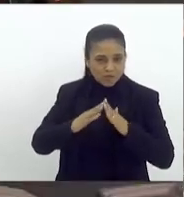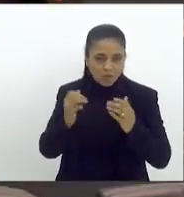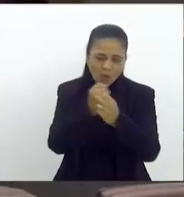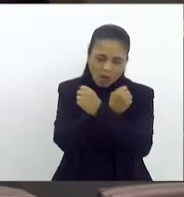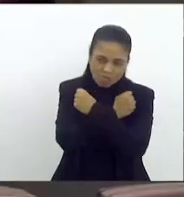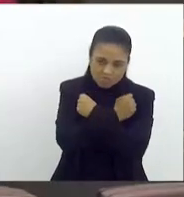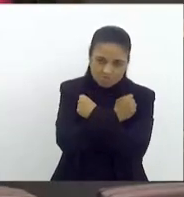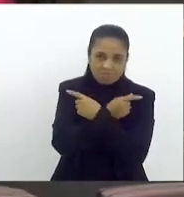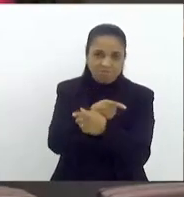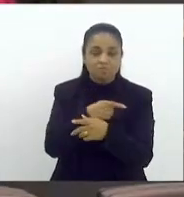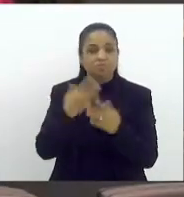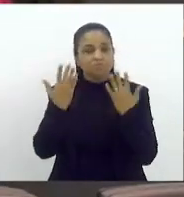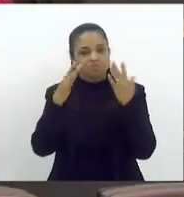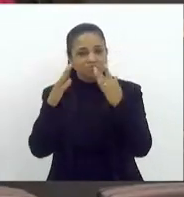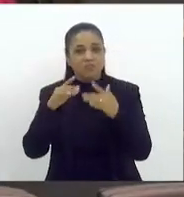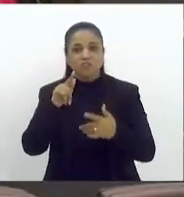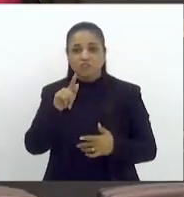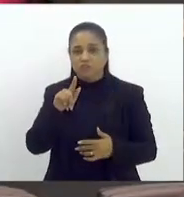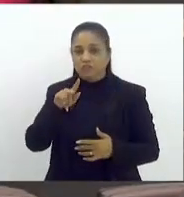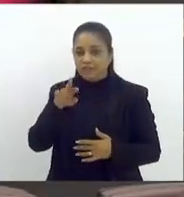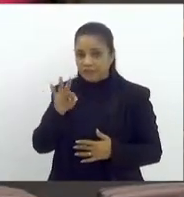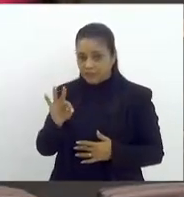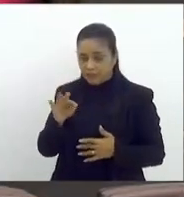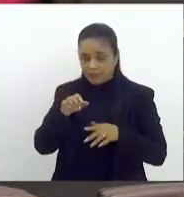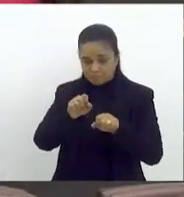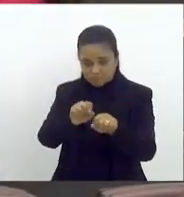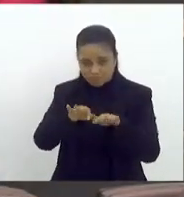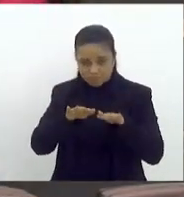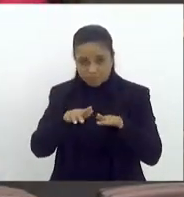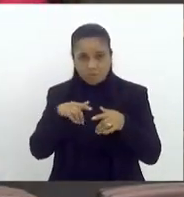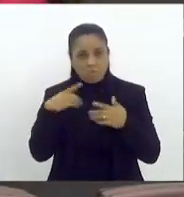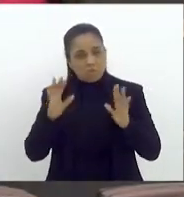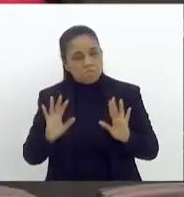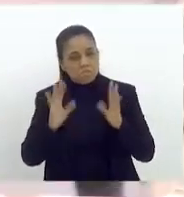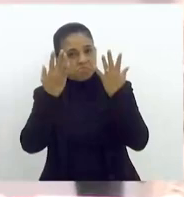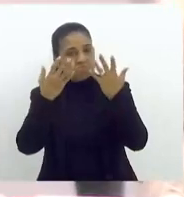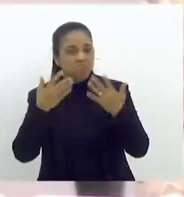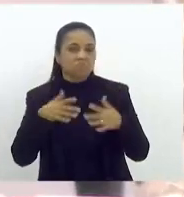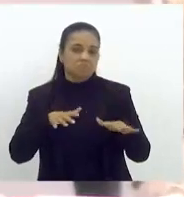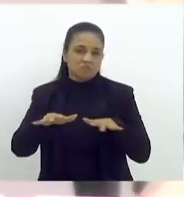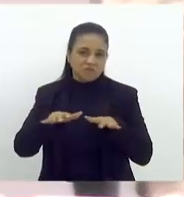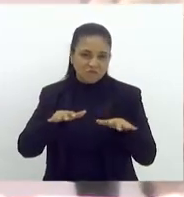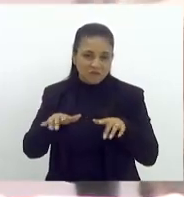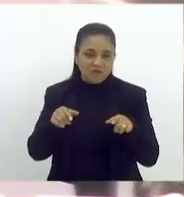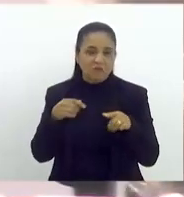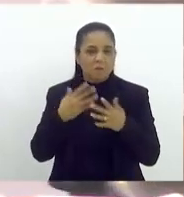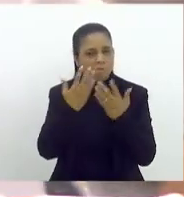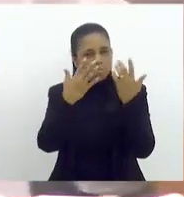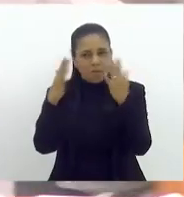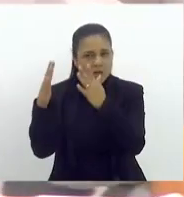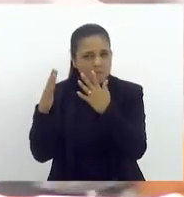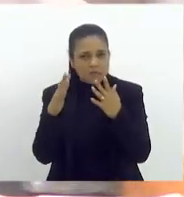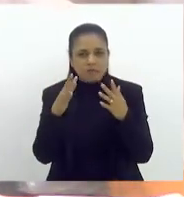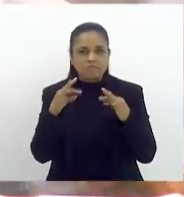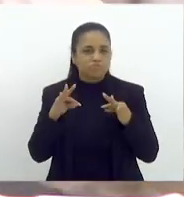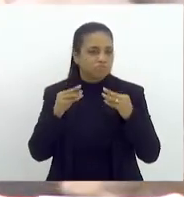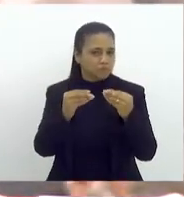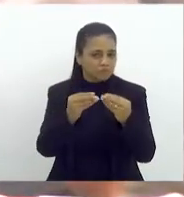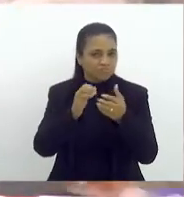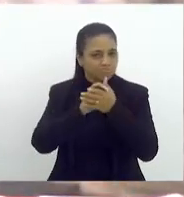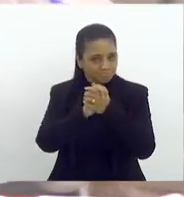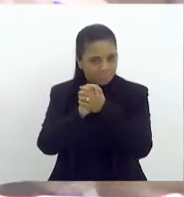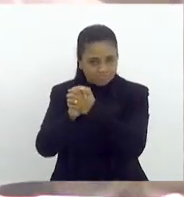primeiramente parabenizar o GT da frente parlamentar pelo evento pela mobilização Parabéns a todos isso é muito importante para a gente